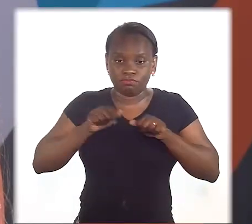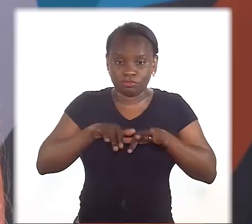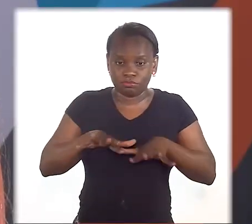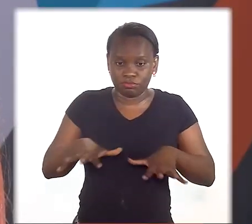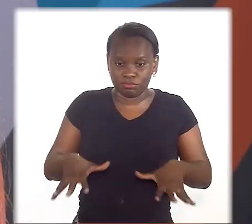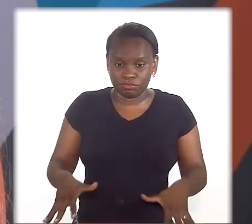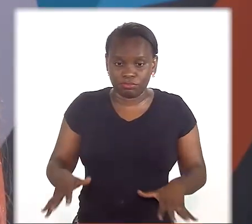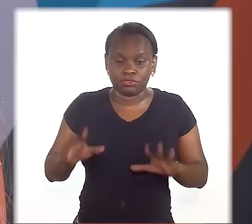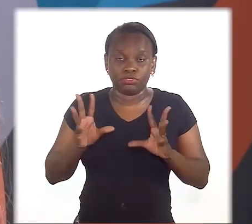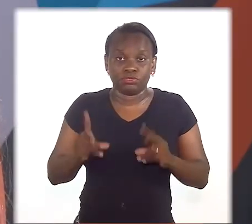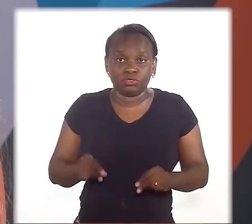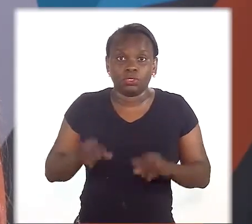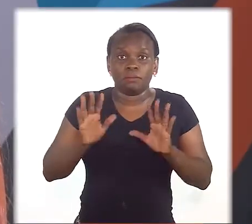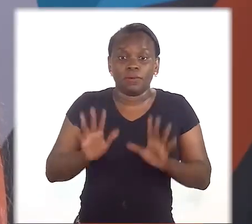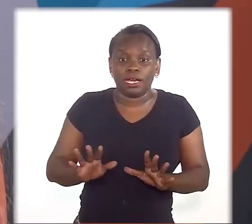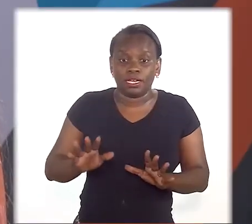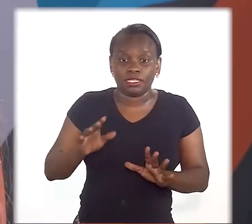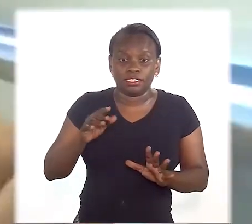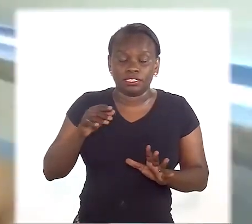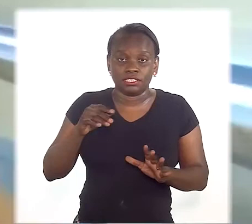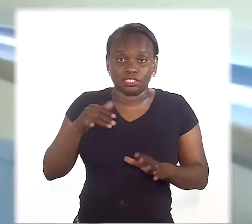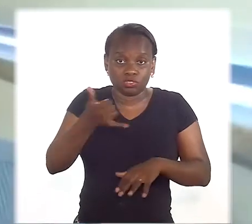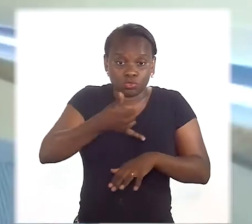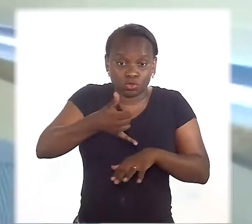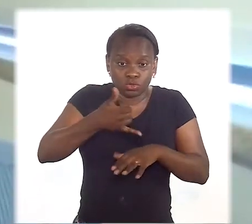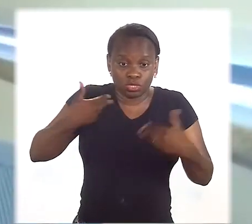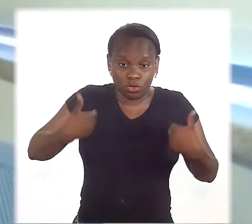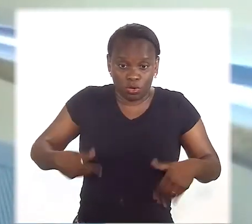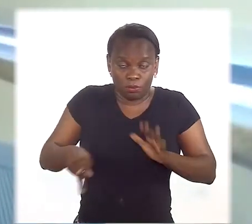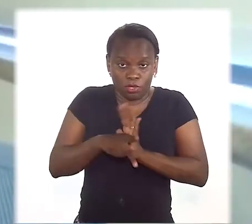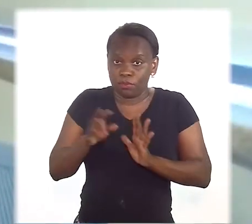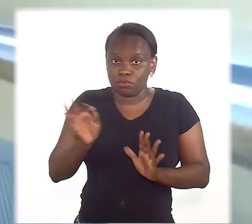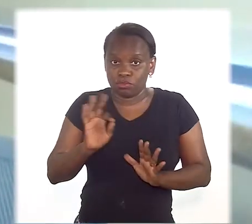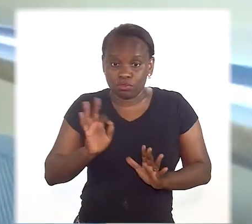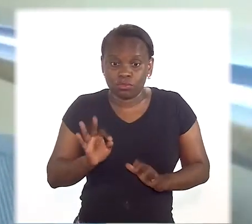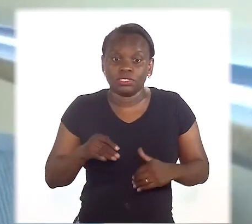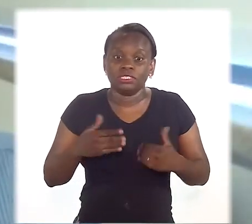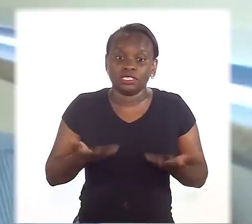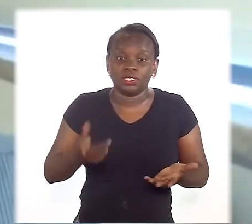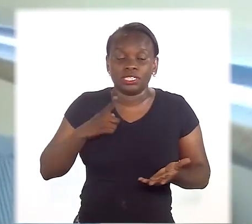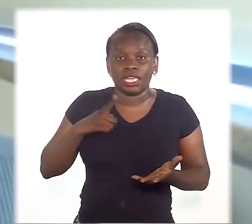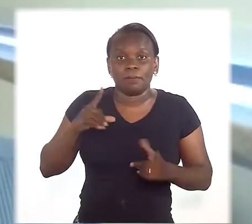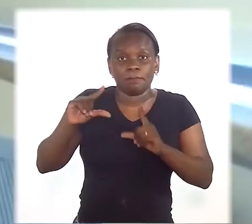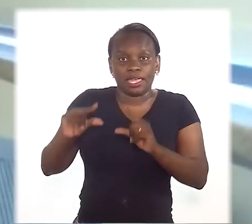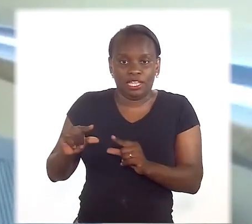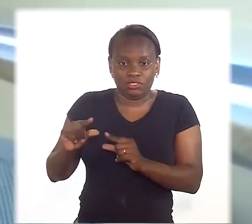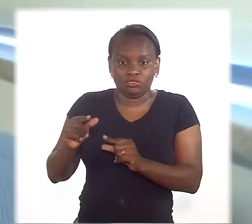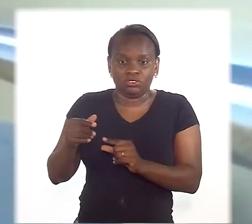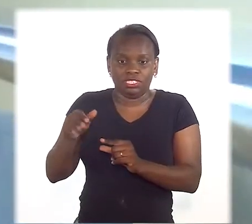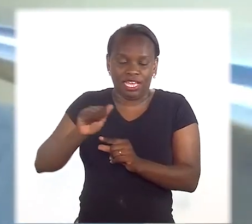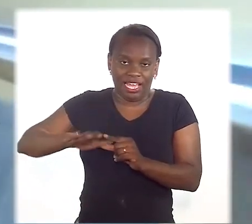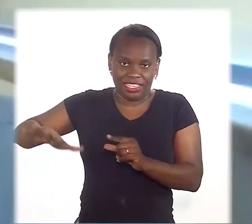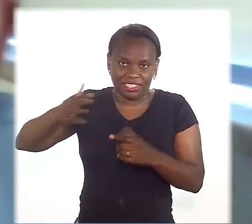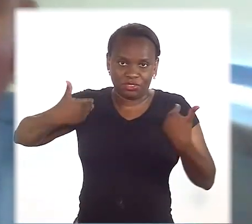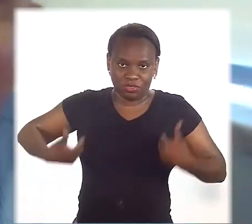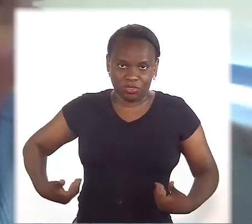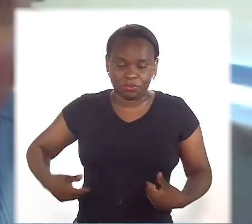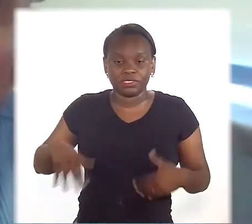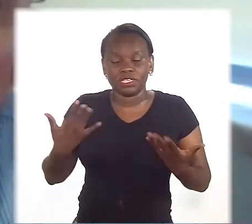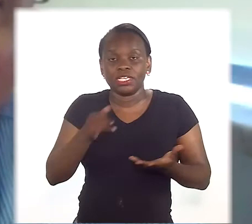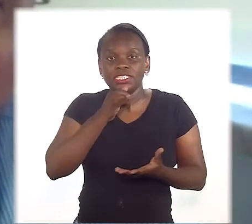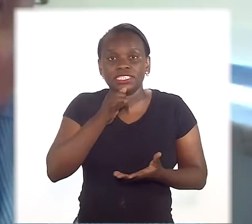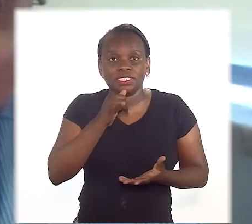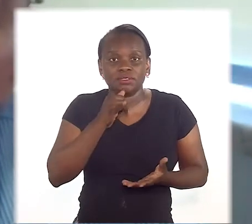forma difusa, mas menos nos tecidos gordurosos, então resta uma área menor. Então,